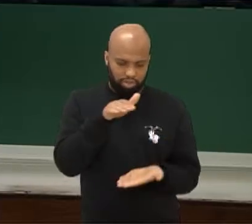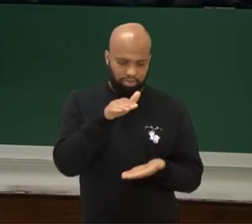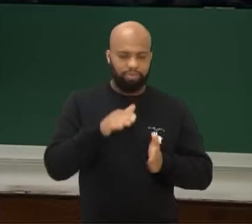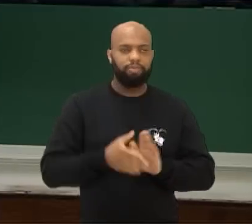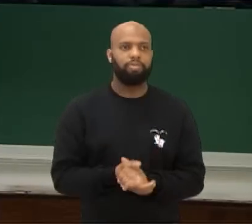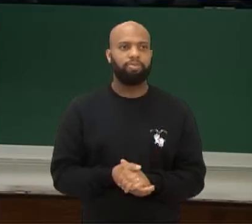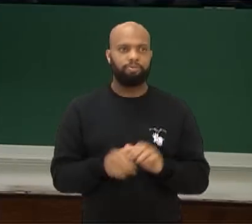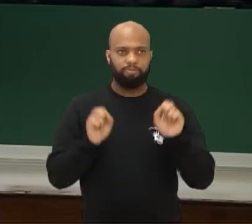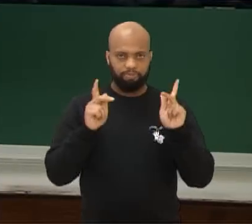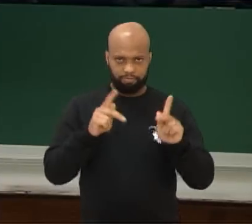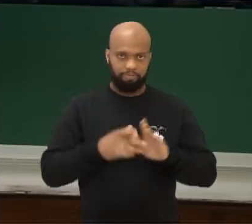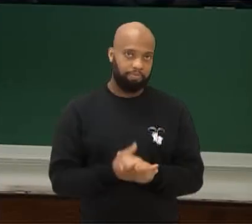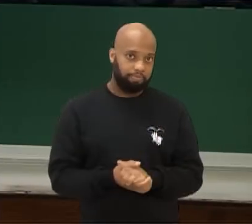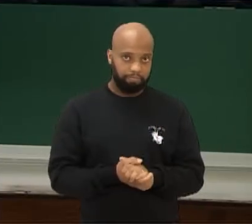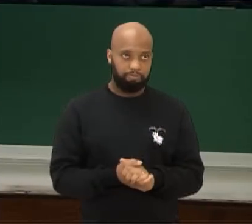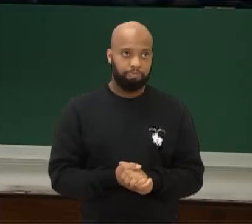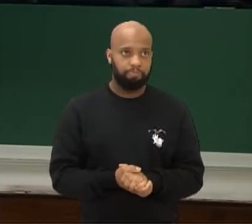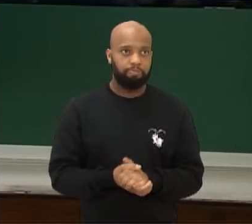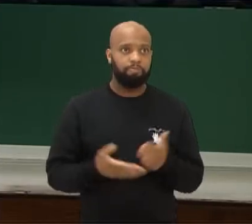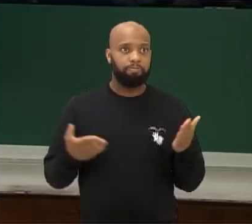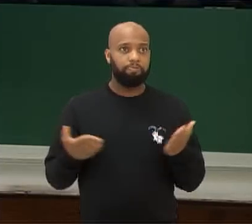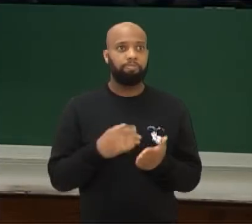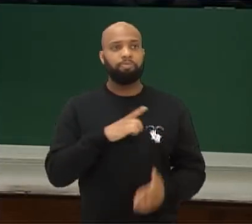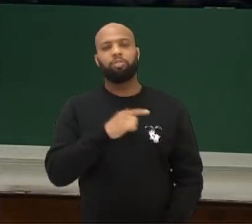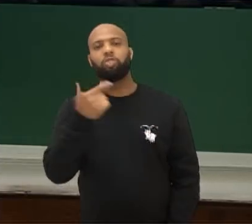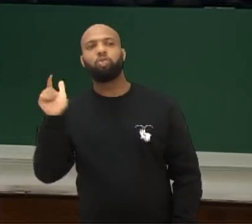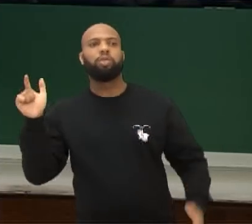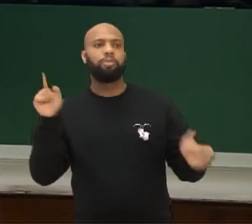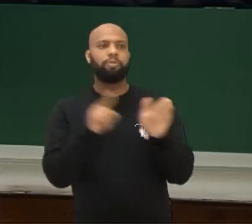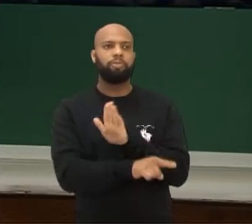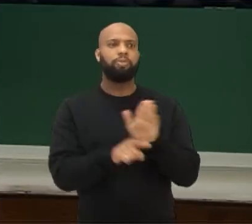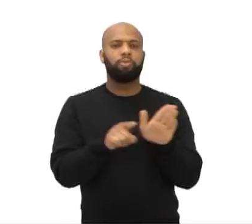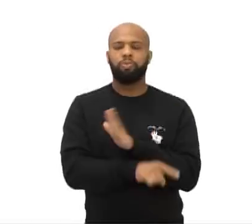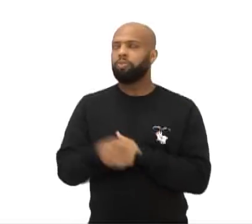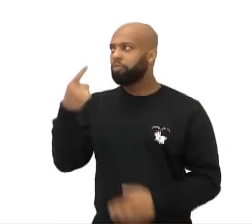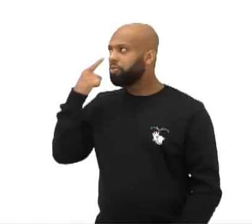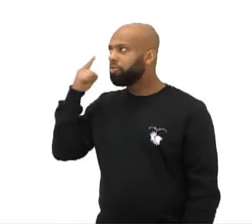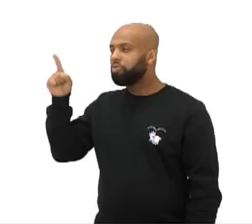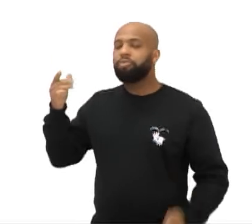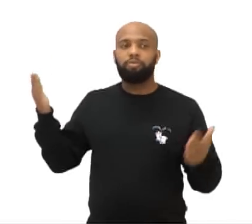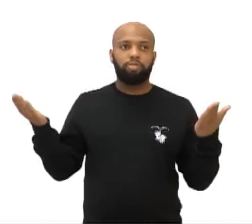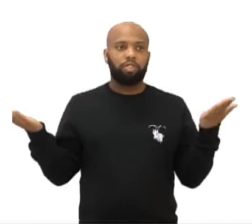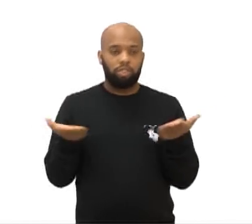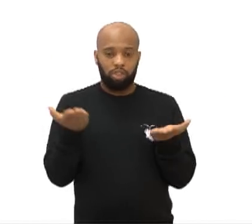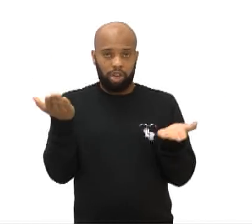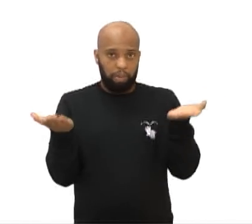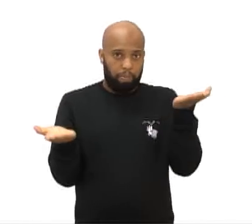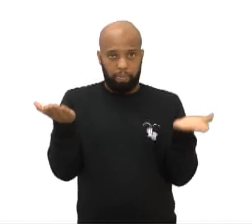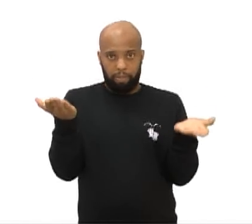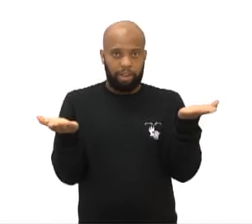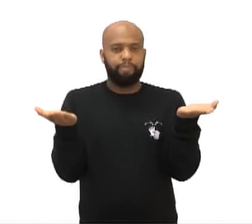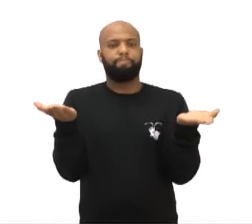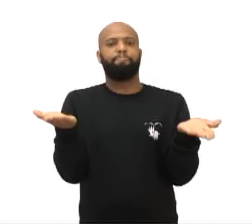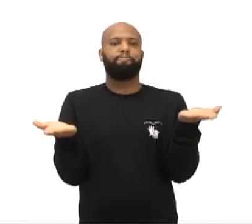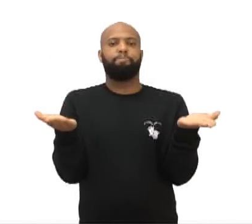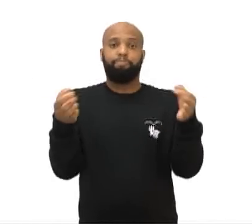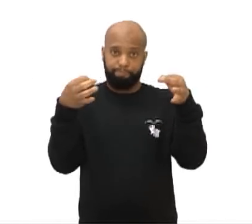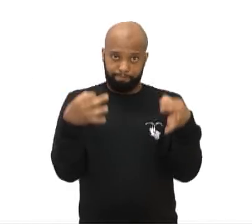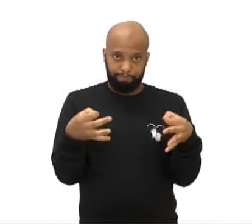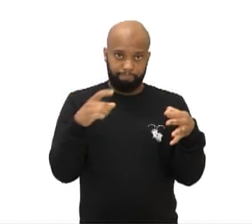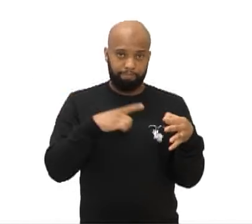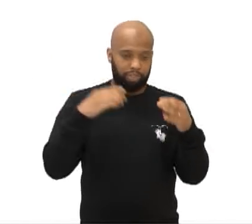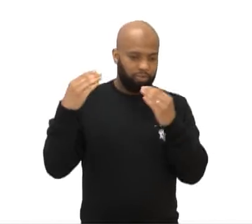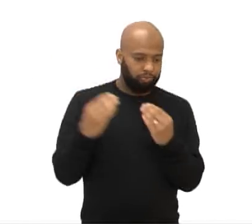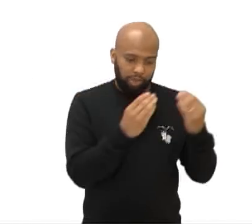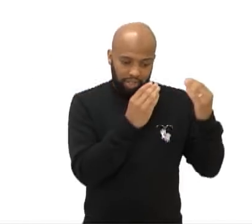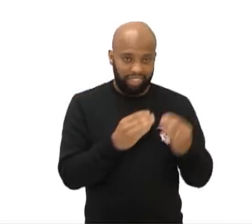caixinha, ok? Então, olha esse exercício aqui. Esta balança está em equilíbrio e as 3 melancias